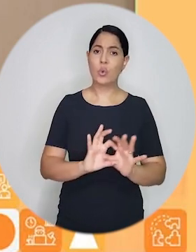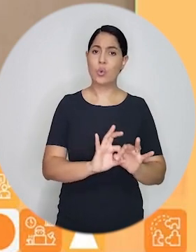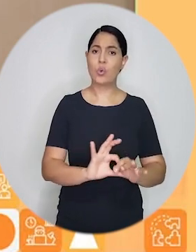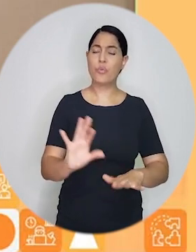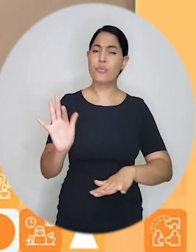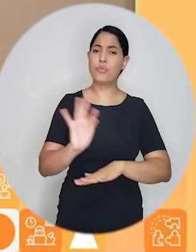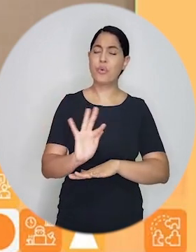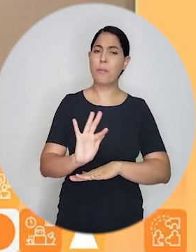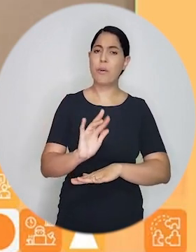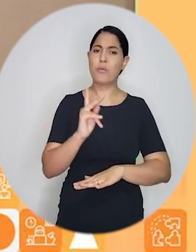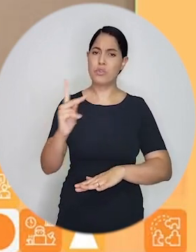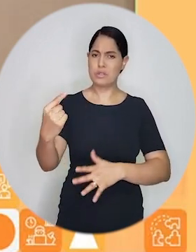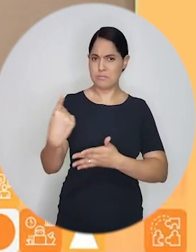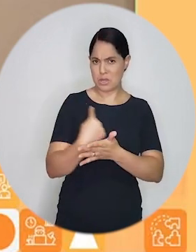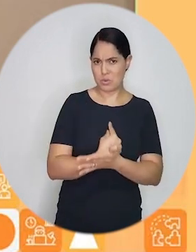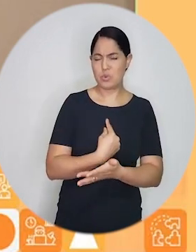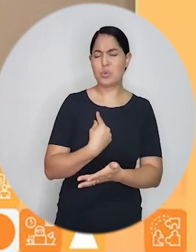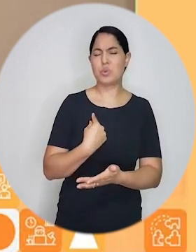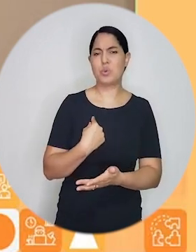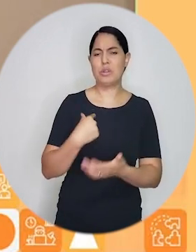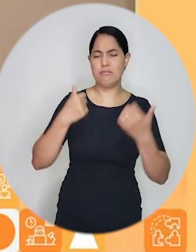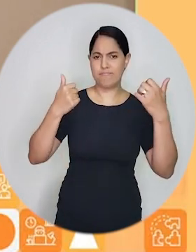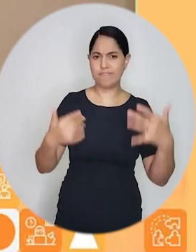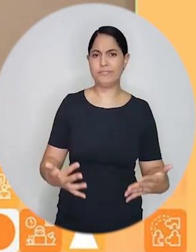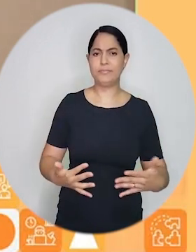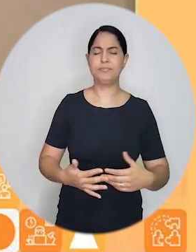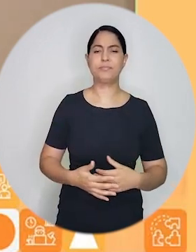aos aspectos formais, então, que você questionou,